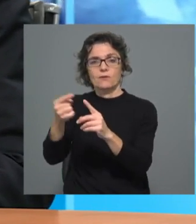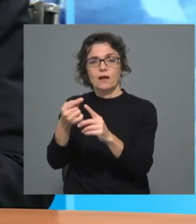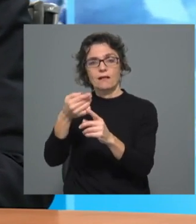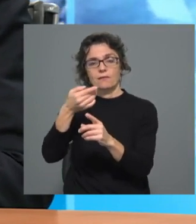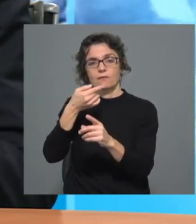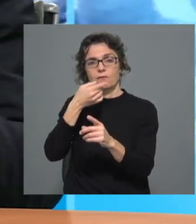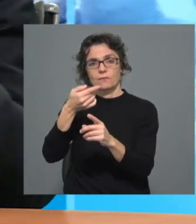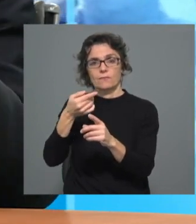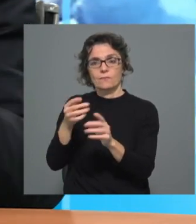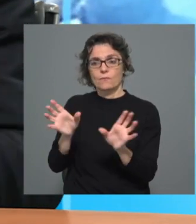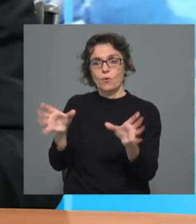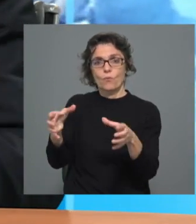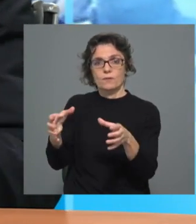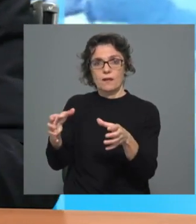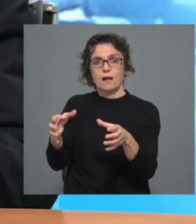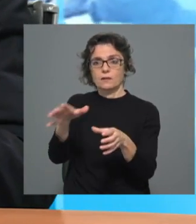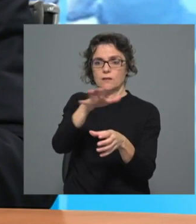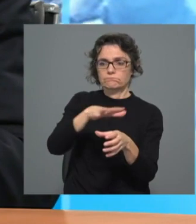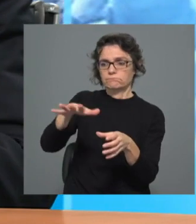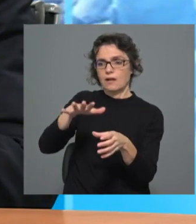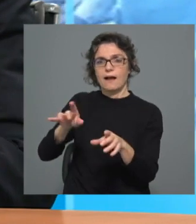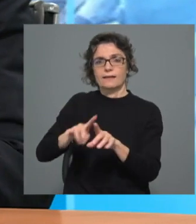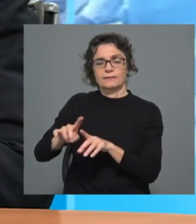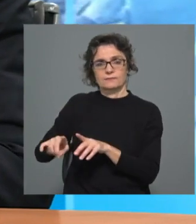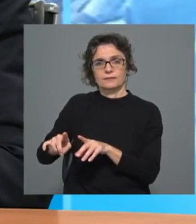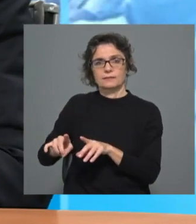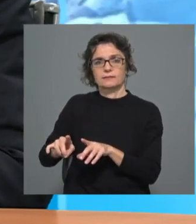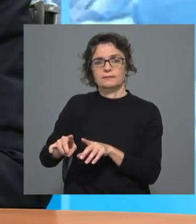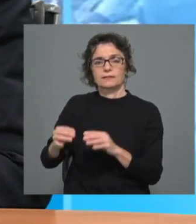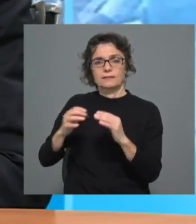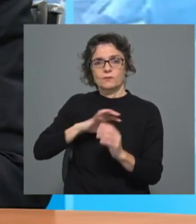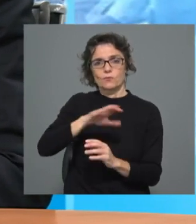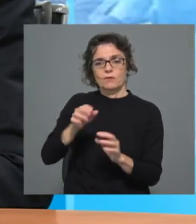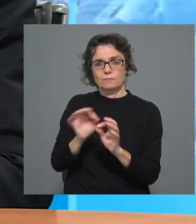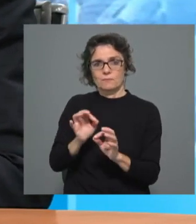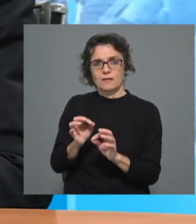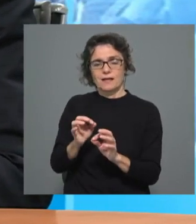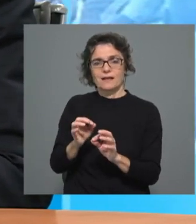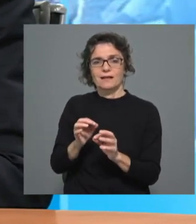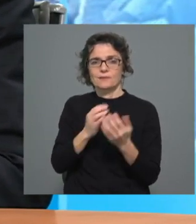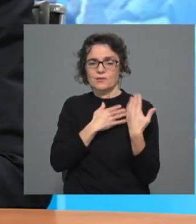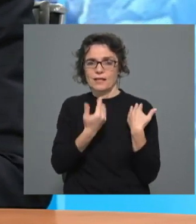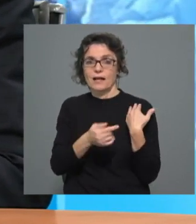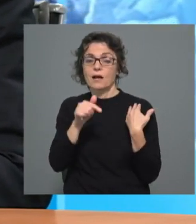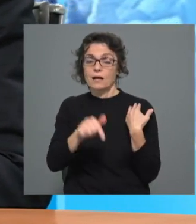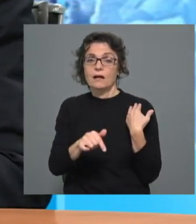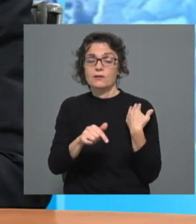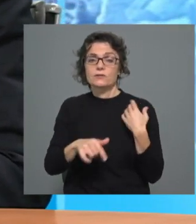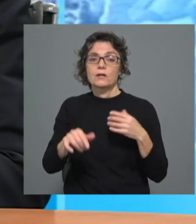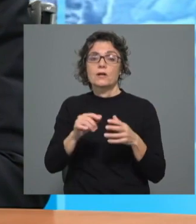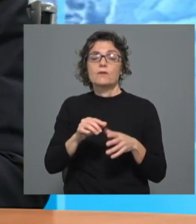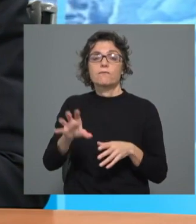a comunidades de uma zona ou de outra zona do mundo para preparar isto, desta vez foi no estado do